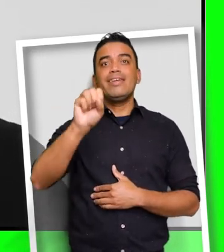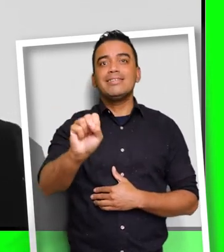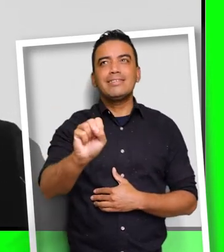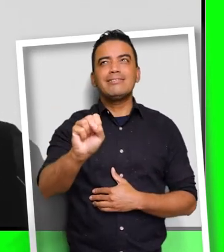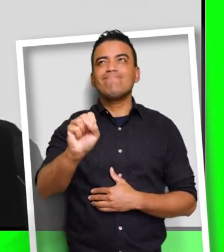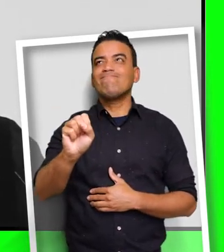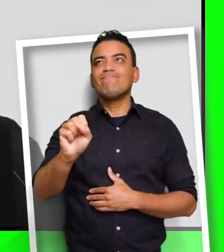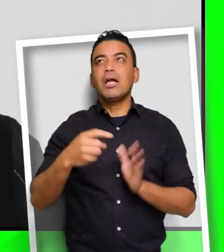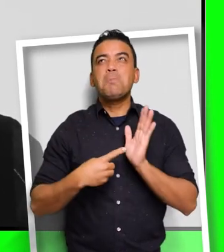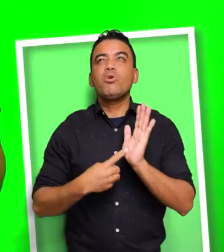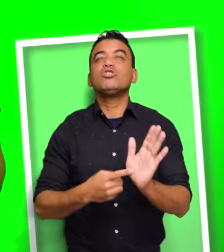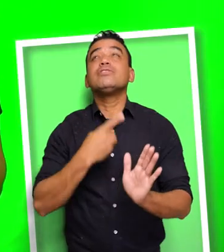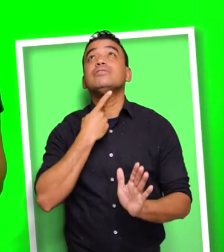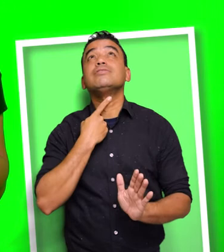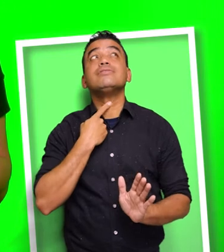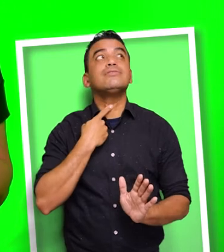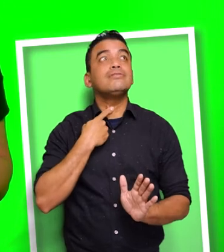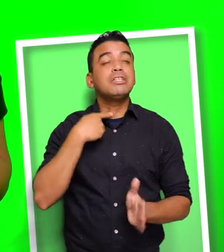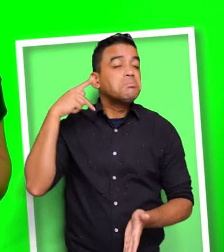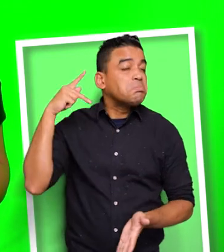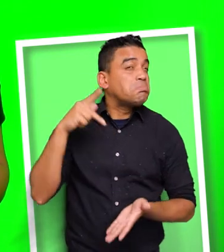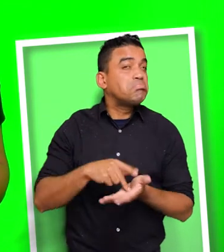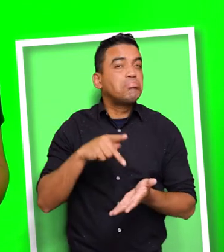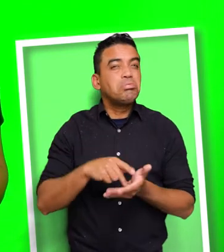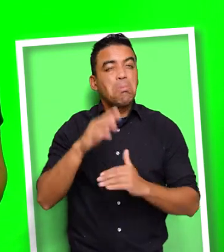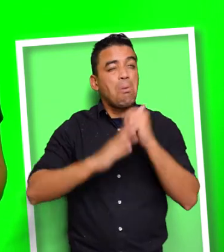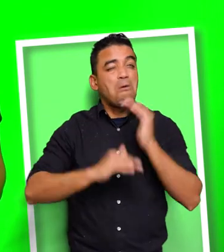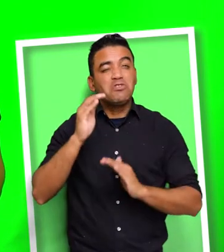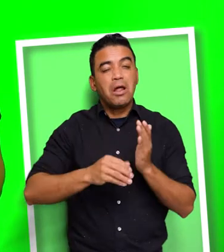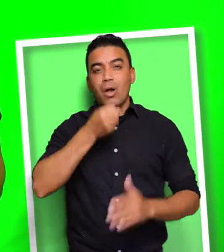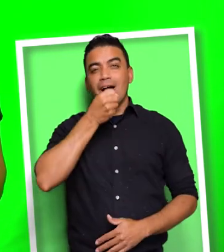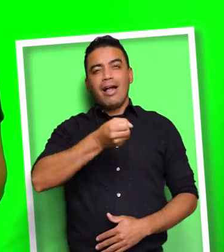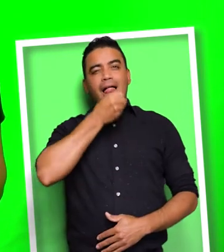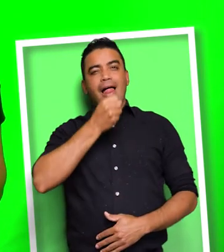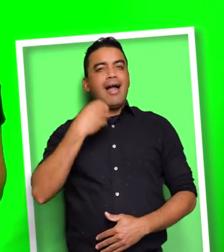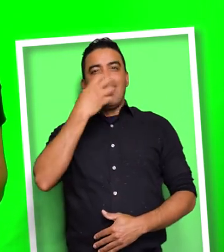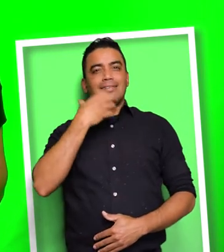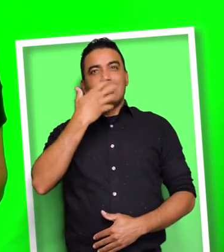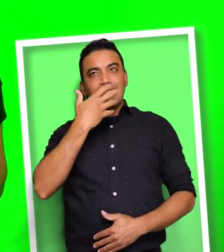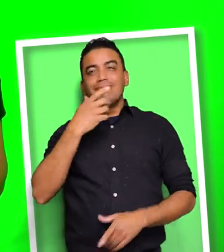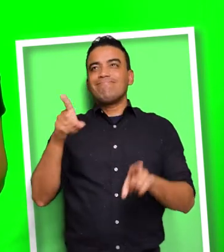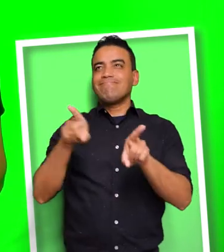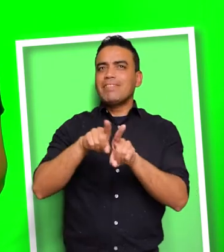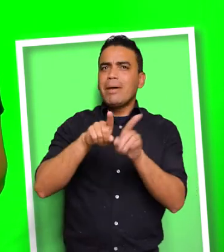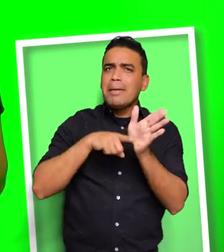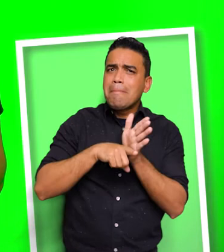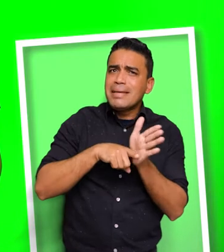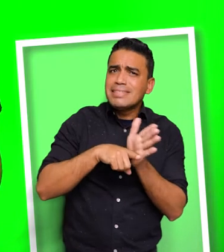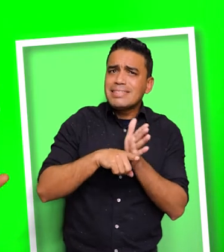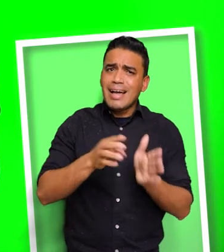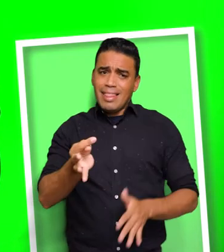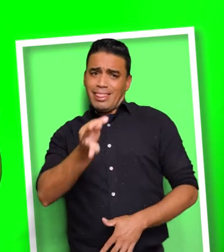Isso despertou um desejo em ser cantora, né? E também em pesquisar